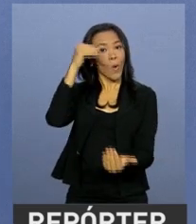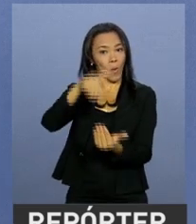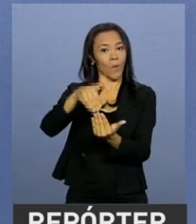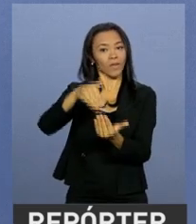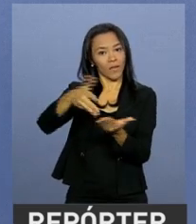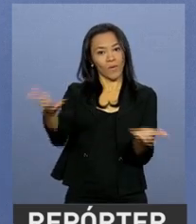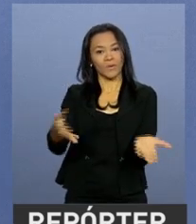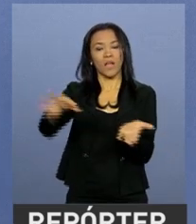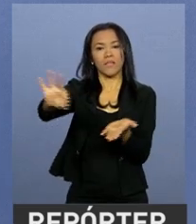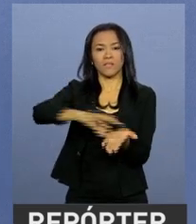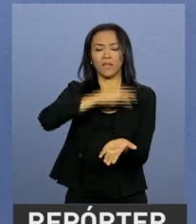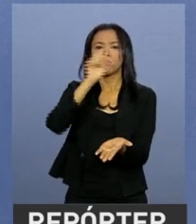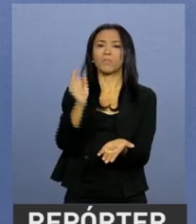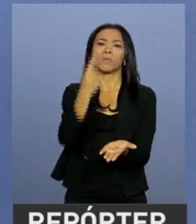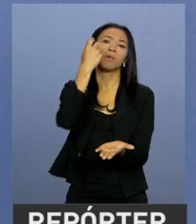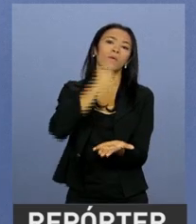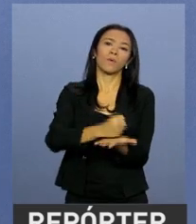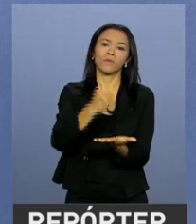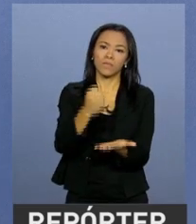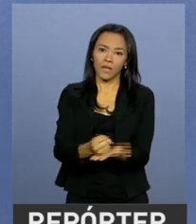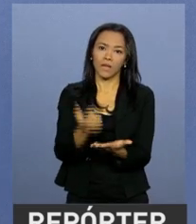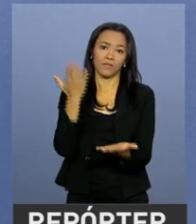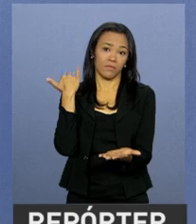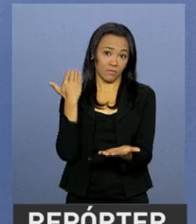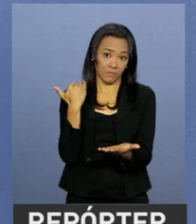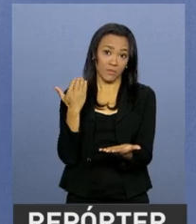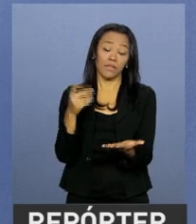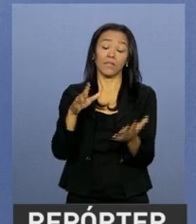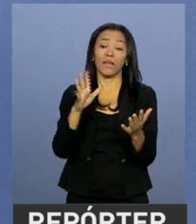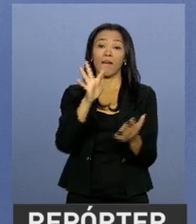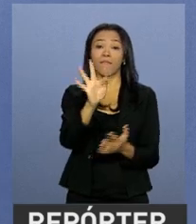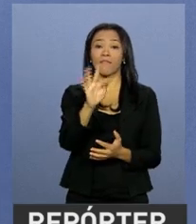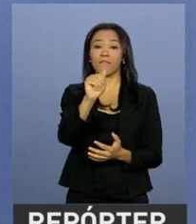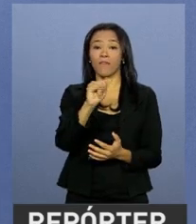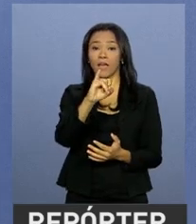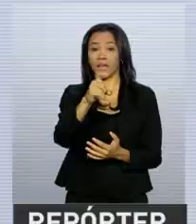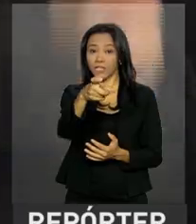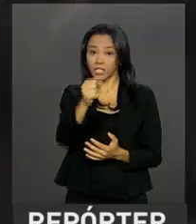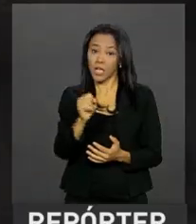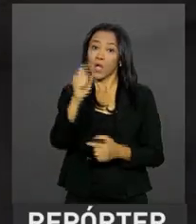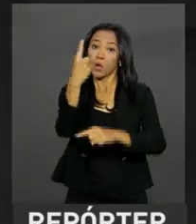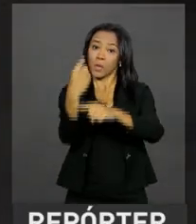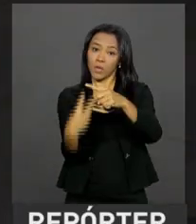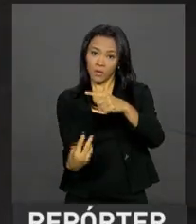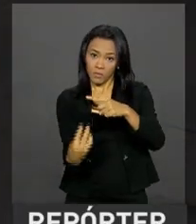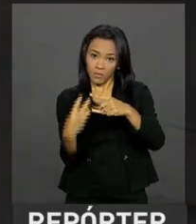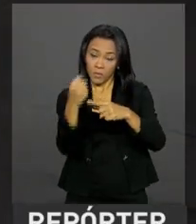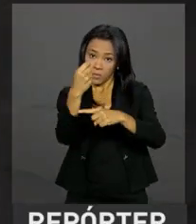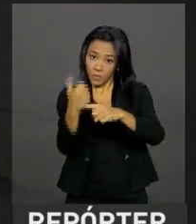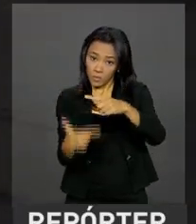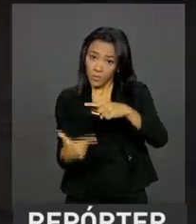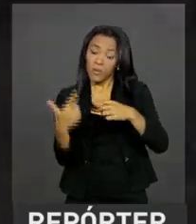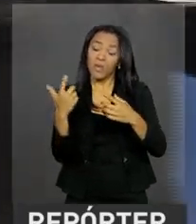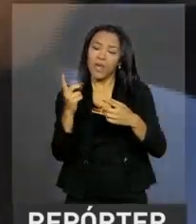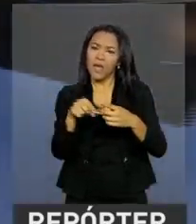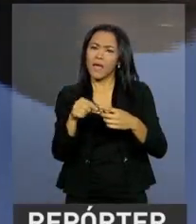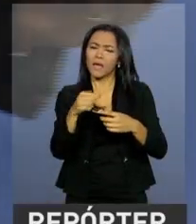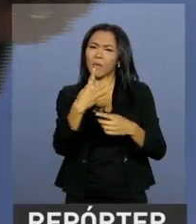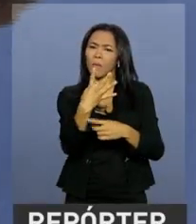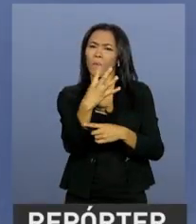primeiro contrato da nova faixa do Minha Casa Minha Vida, a faixa 1,5, orçamento e dinheiro firme de 40